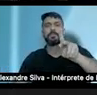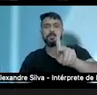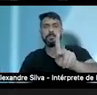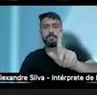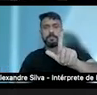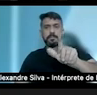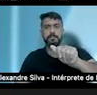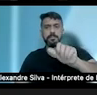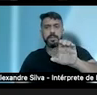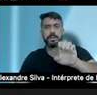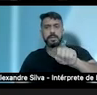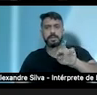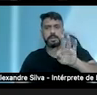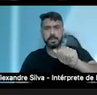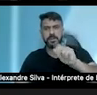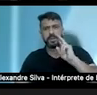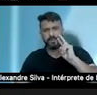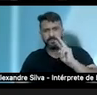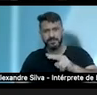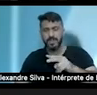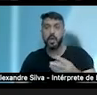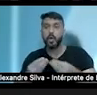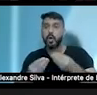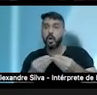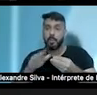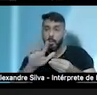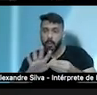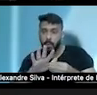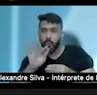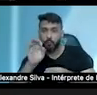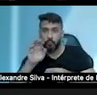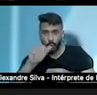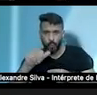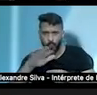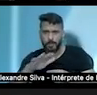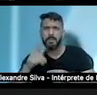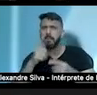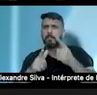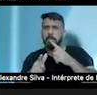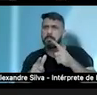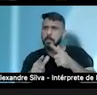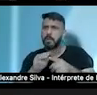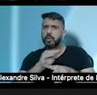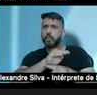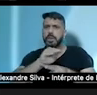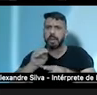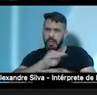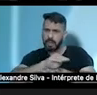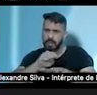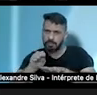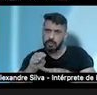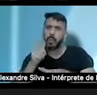observaram mudanças morfológicas de vascularização, melhorando a distribuição de nutrientes e também, então,